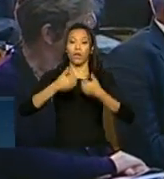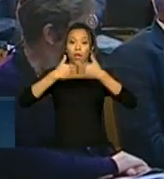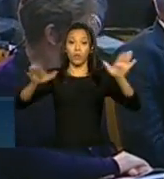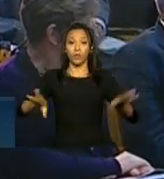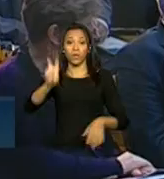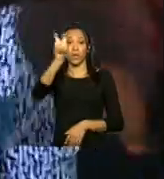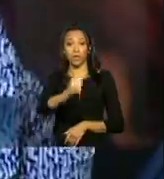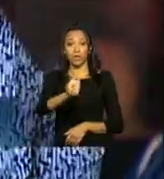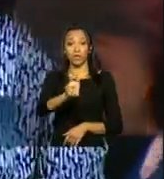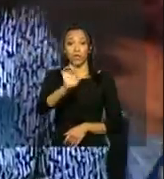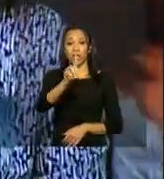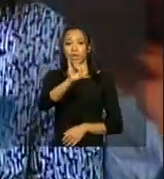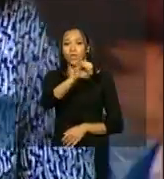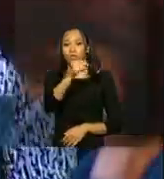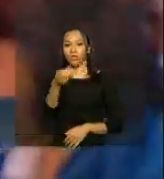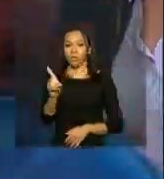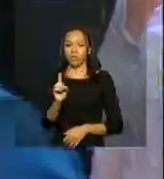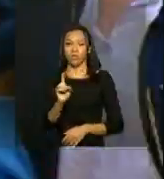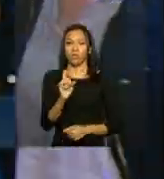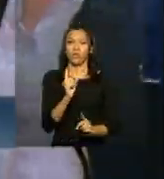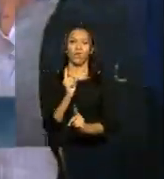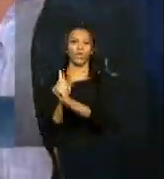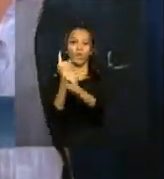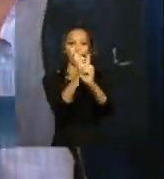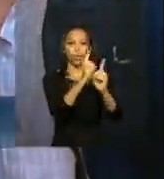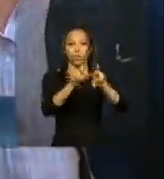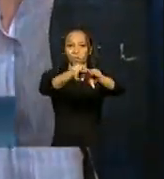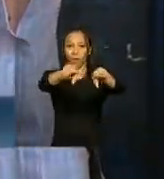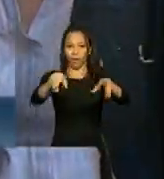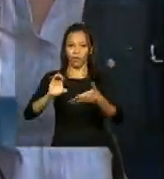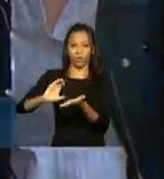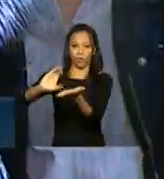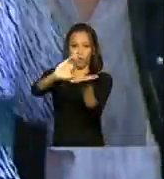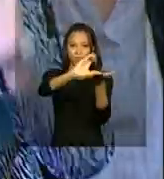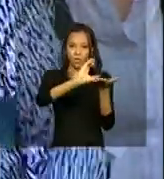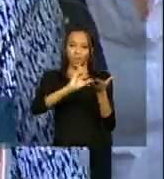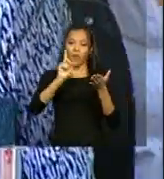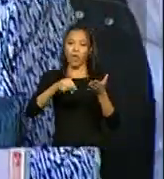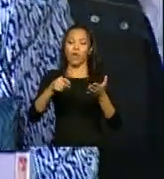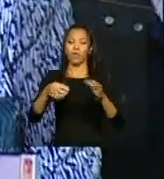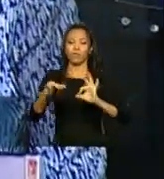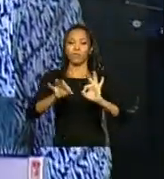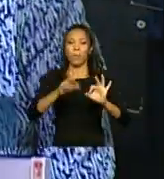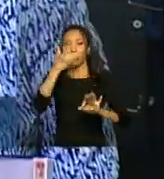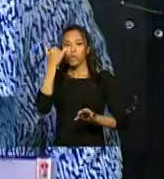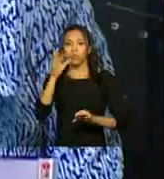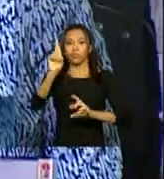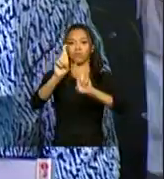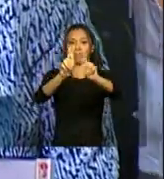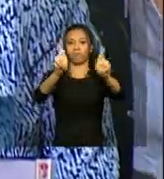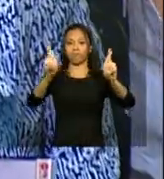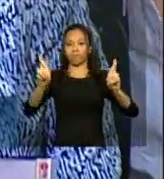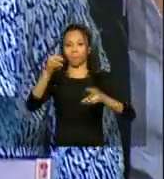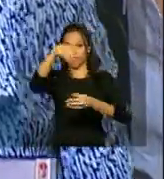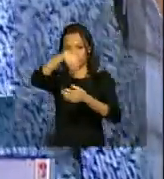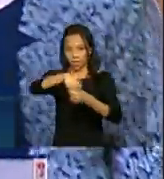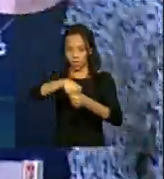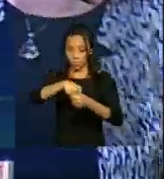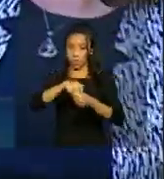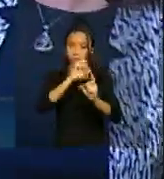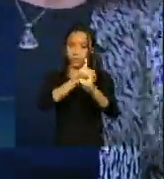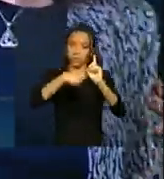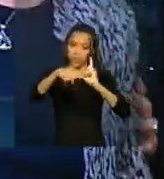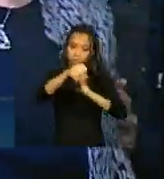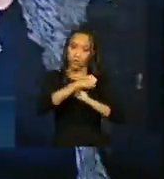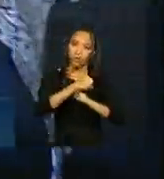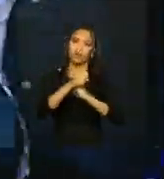do fórum Interconselhos. O fórum é composto por entidades representativas da sociedade civil e tem